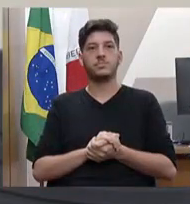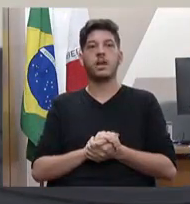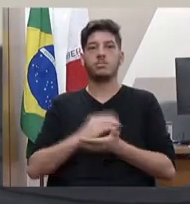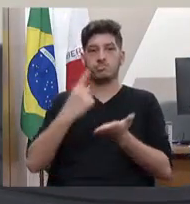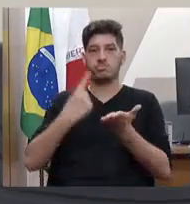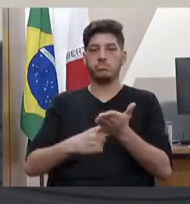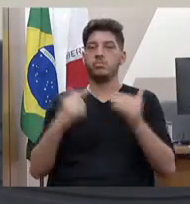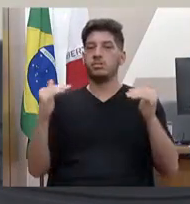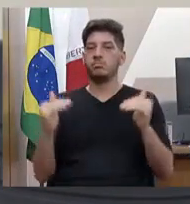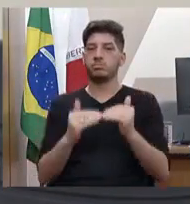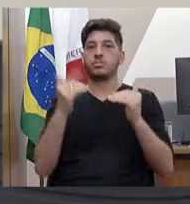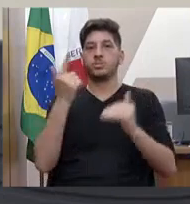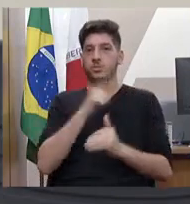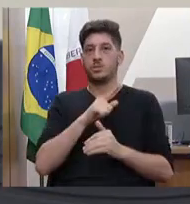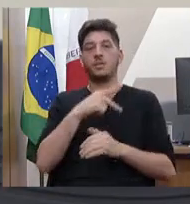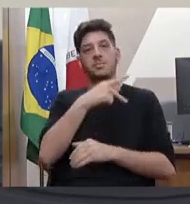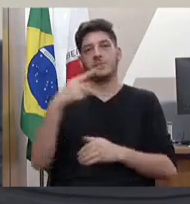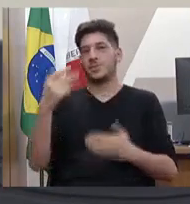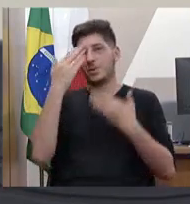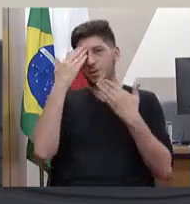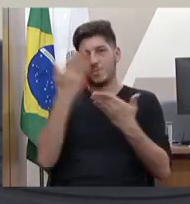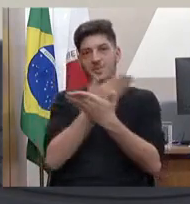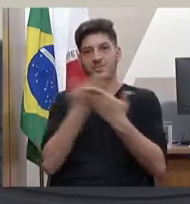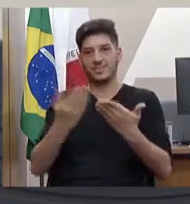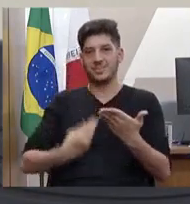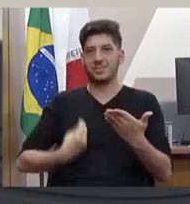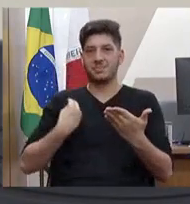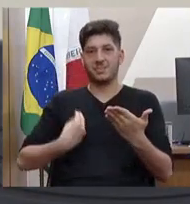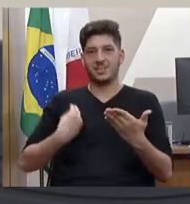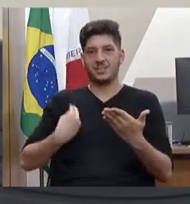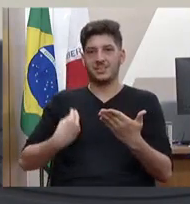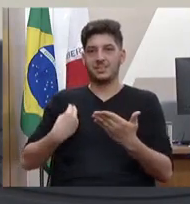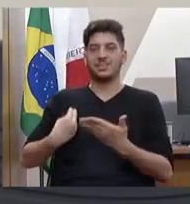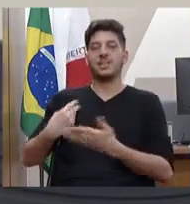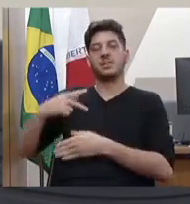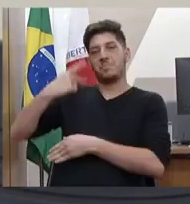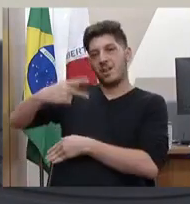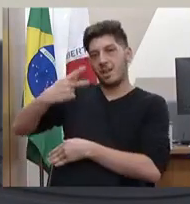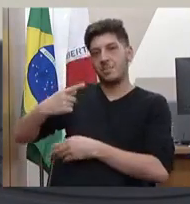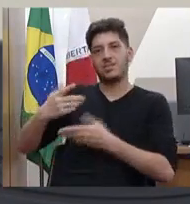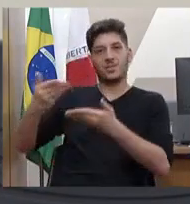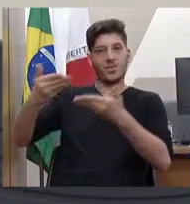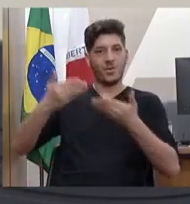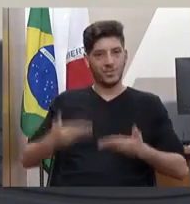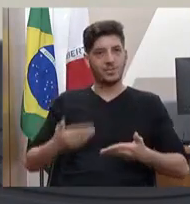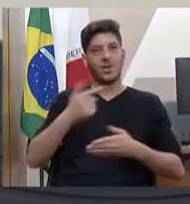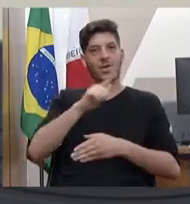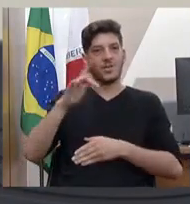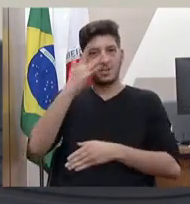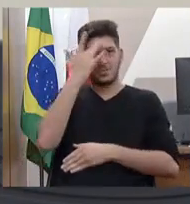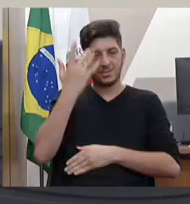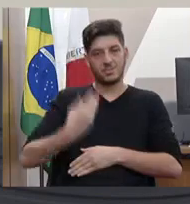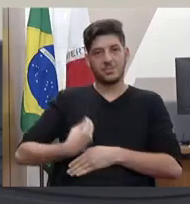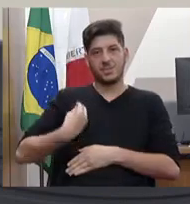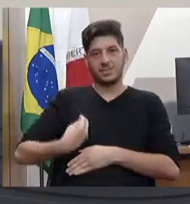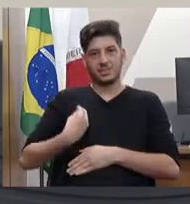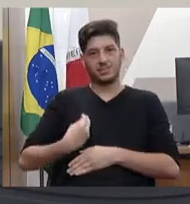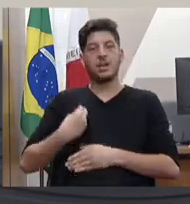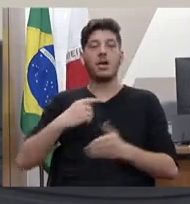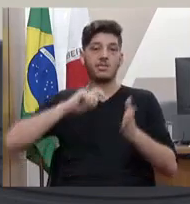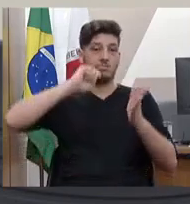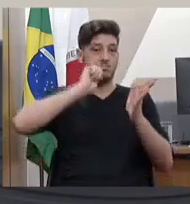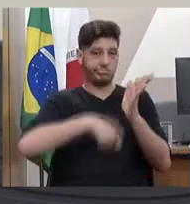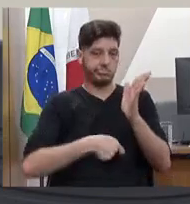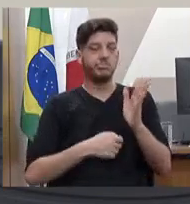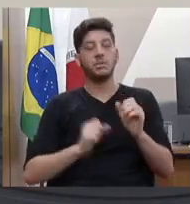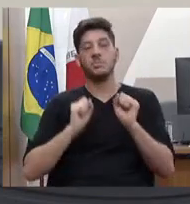finalidade da reunião a presidência agradece a presença dos parlamentares dos convidados demais participantes determina a lavratura da ata